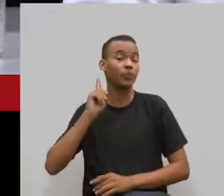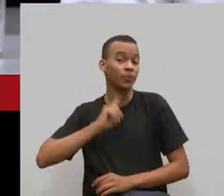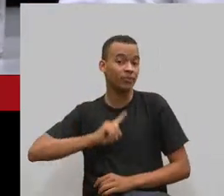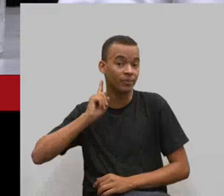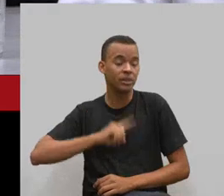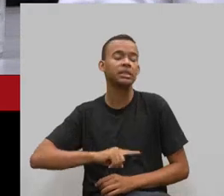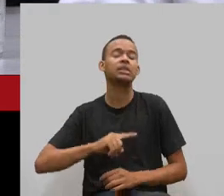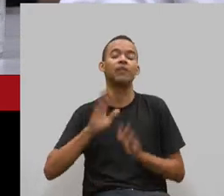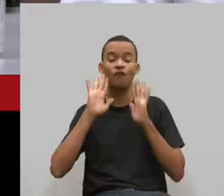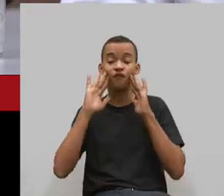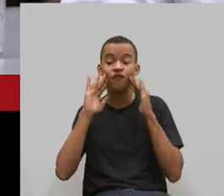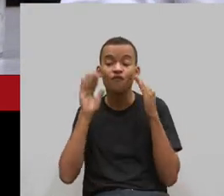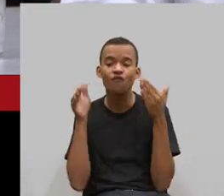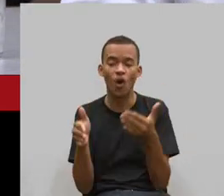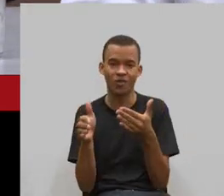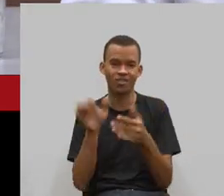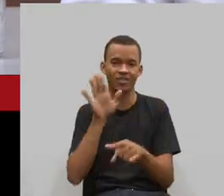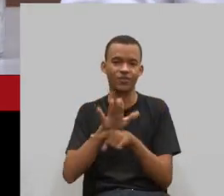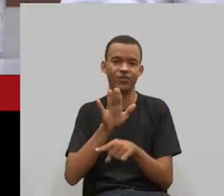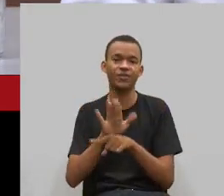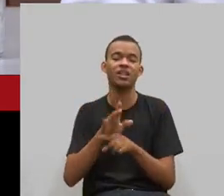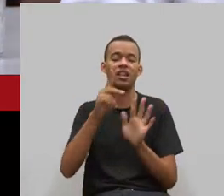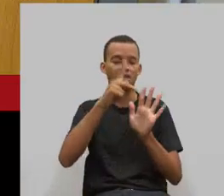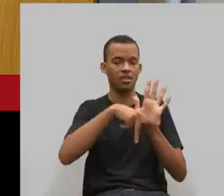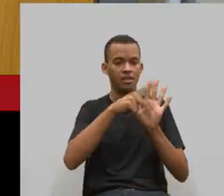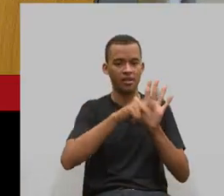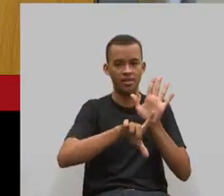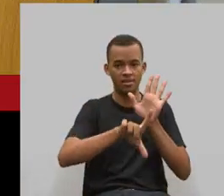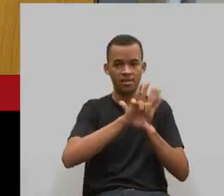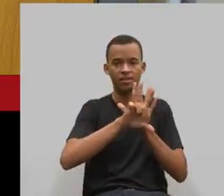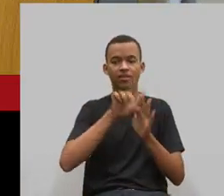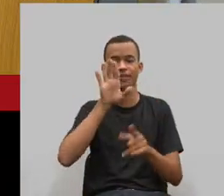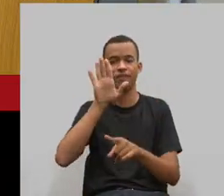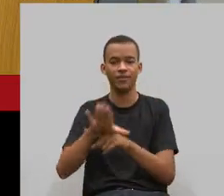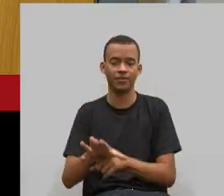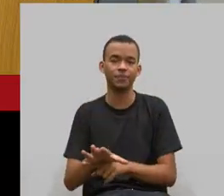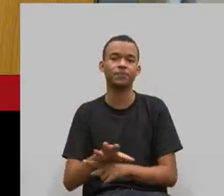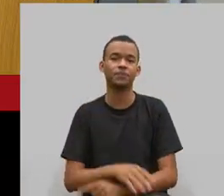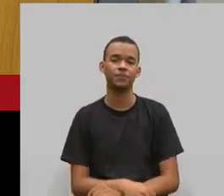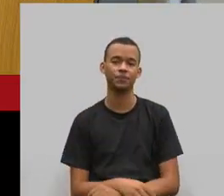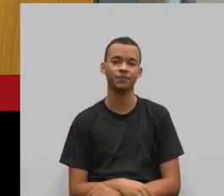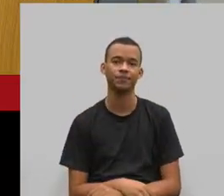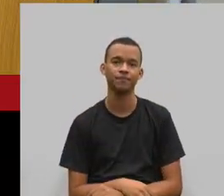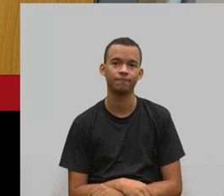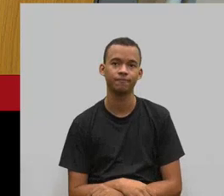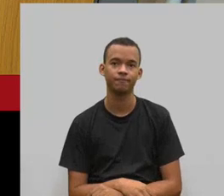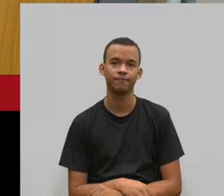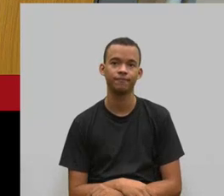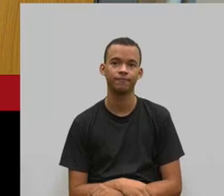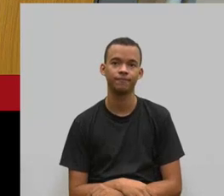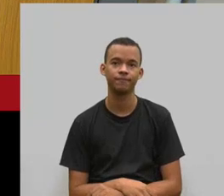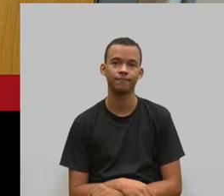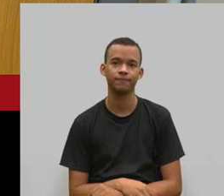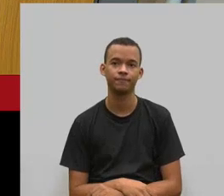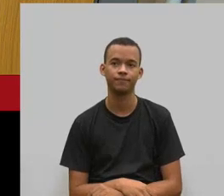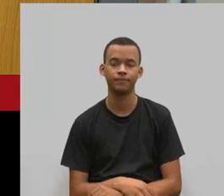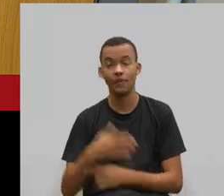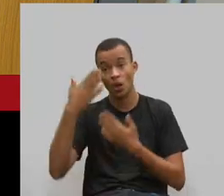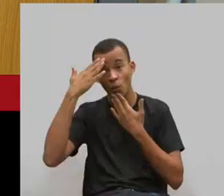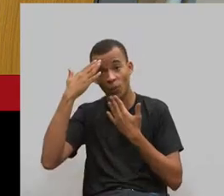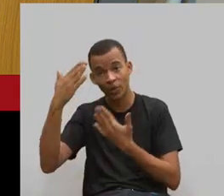atendimento que serão beneficiados por essa lei Muito obrigado pela fala a a deputada